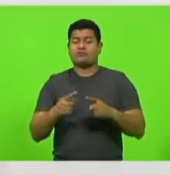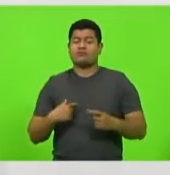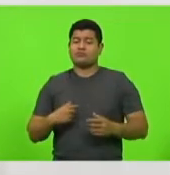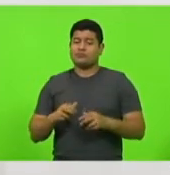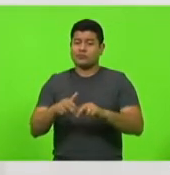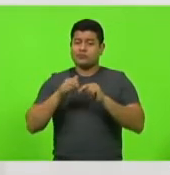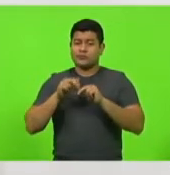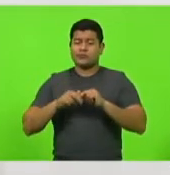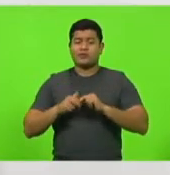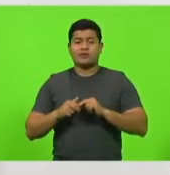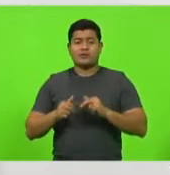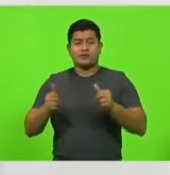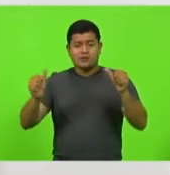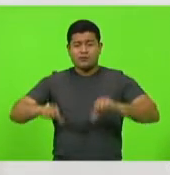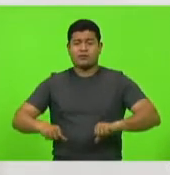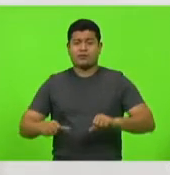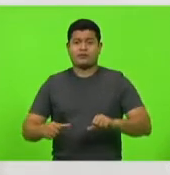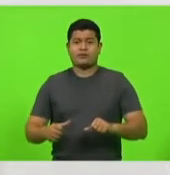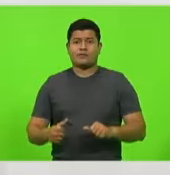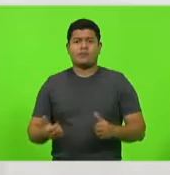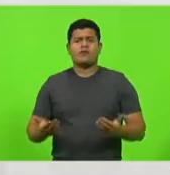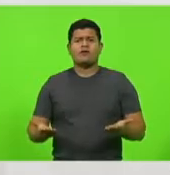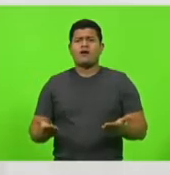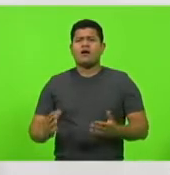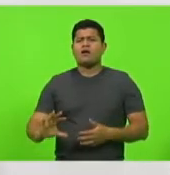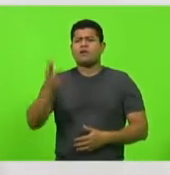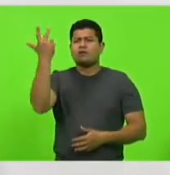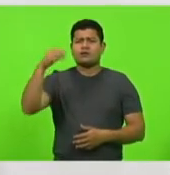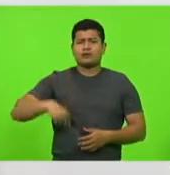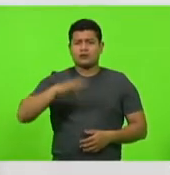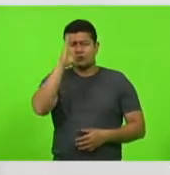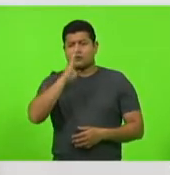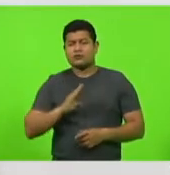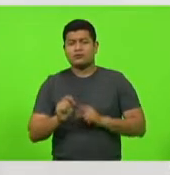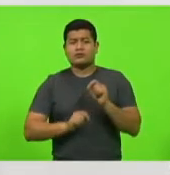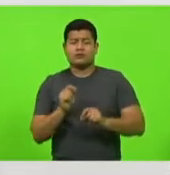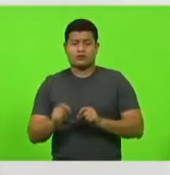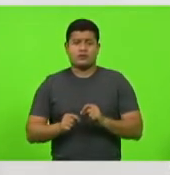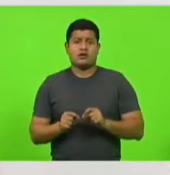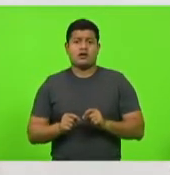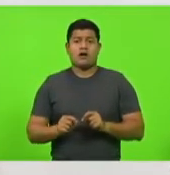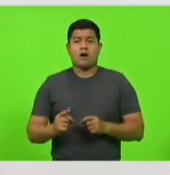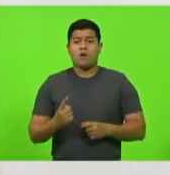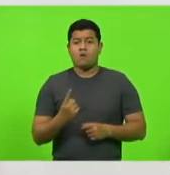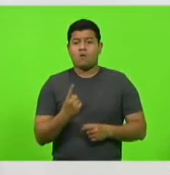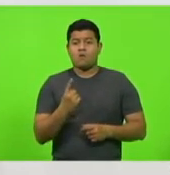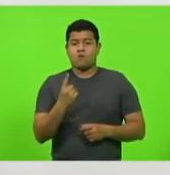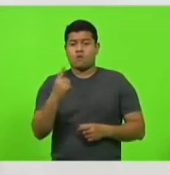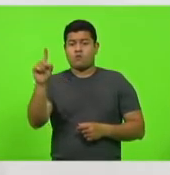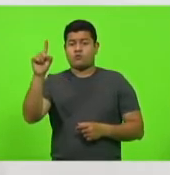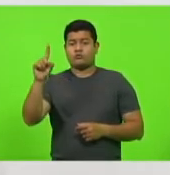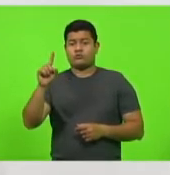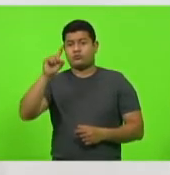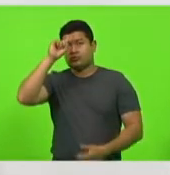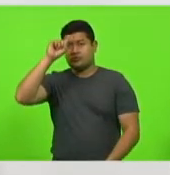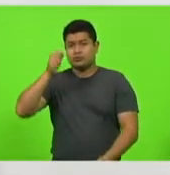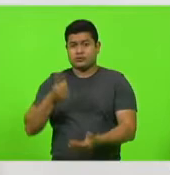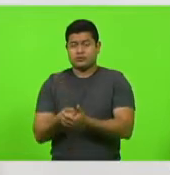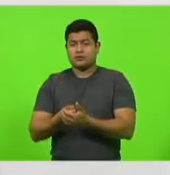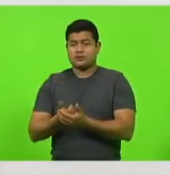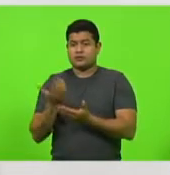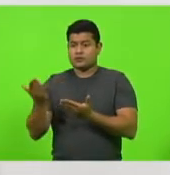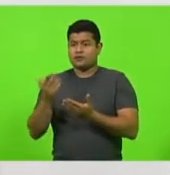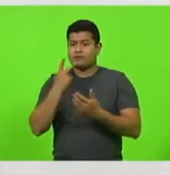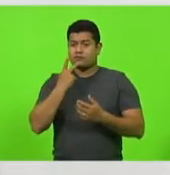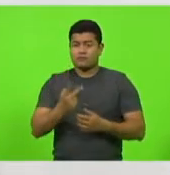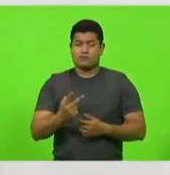aqui no Brasil, senhores? A última bula universal baixada por Alexandre mostra ao menos uma coisa: não